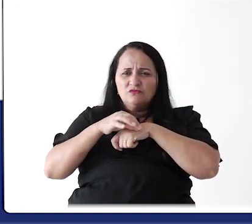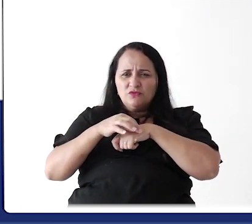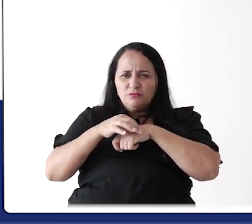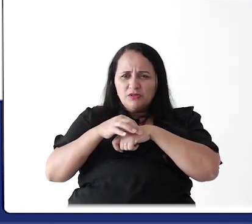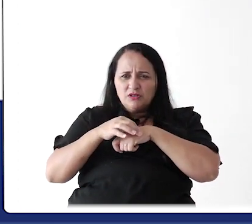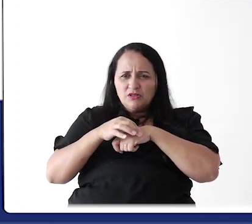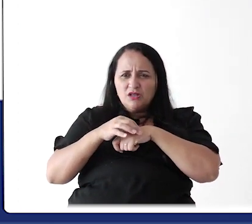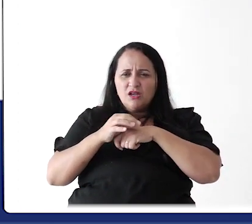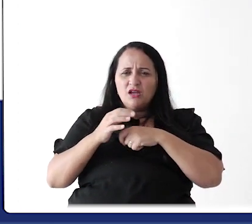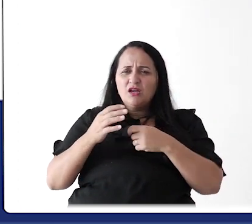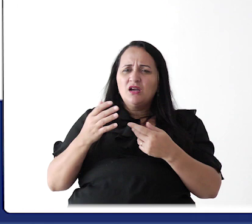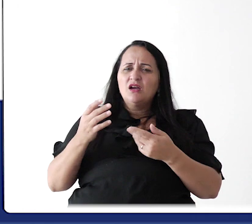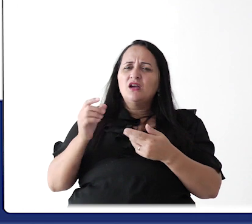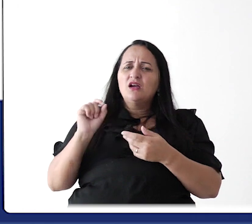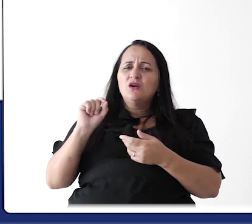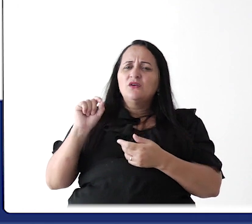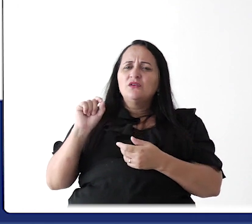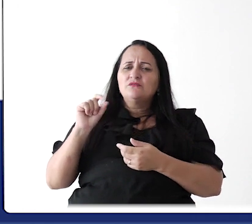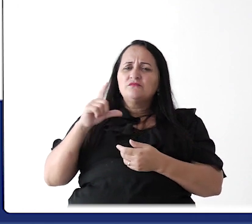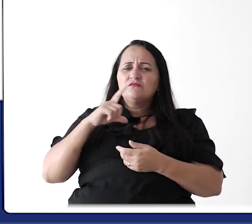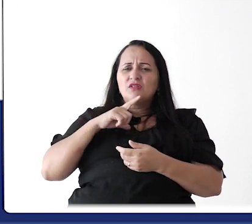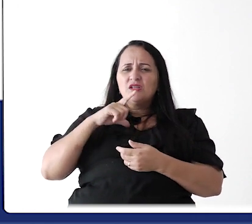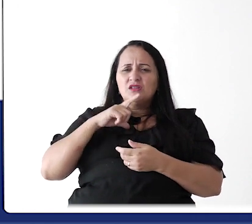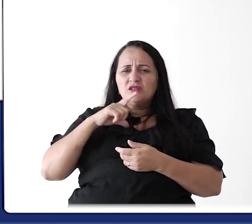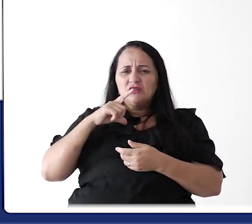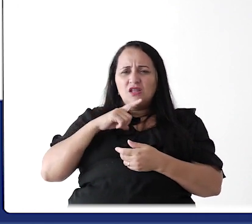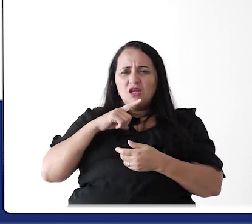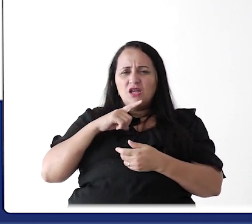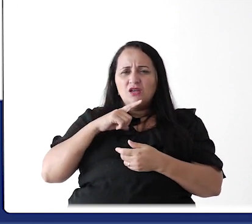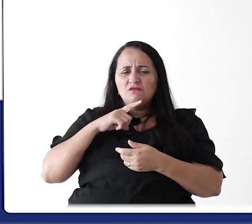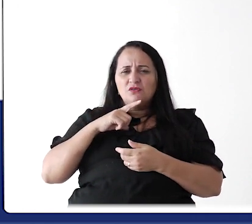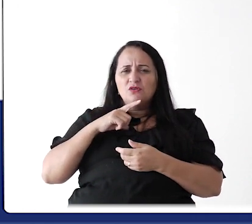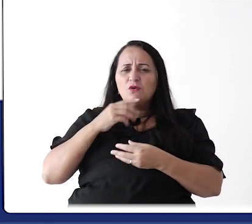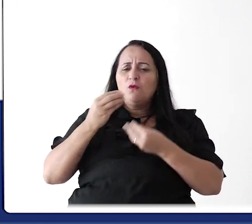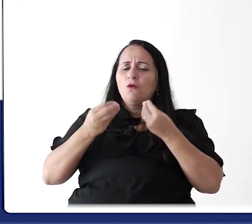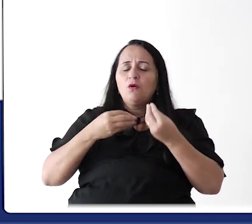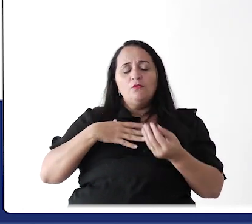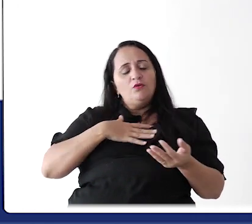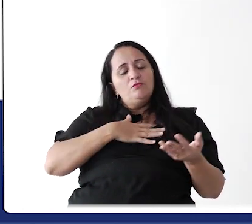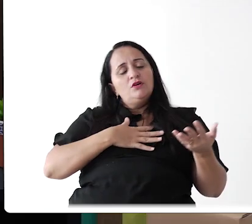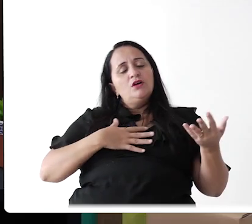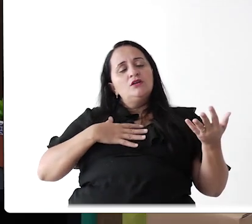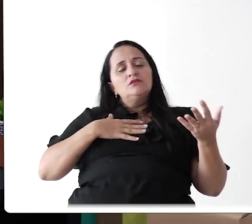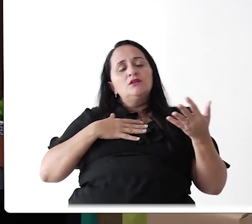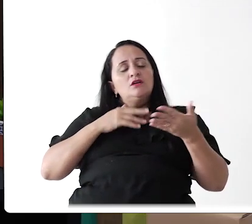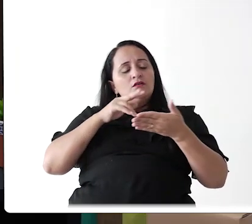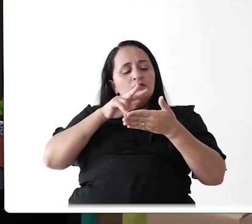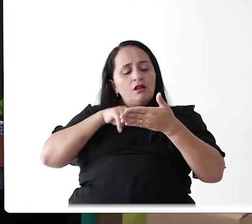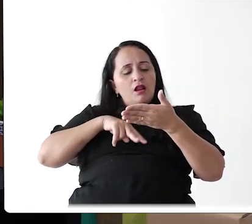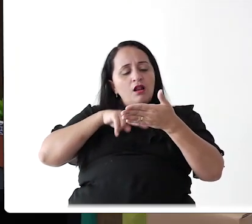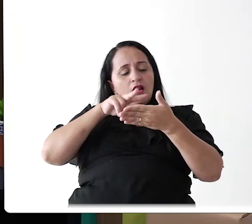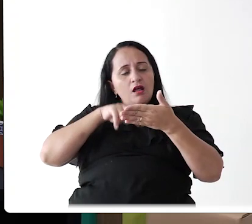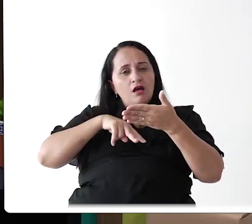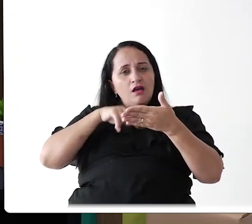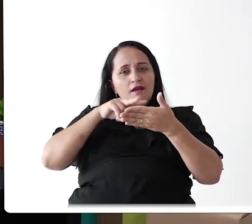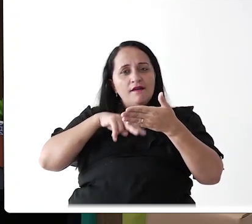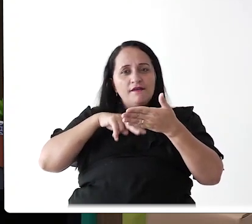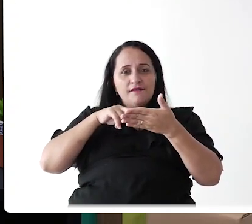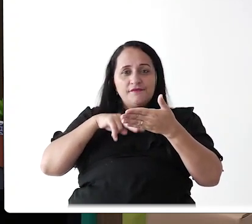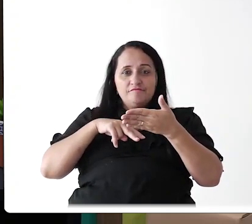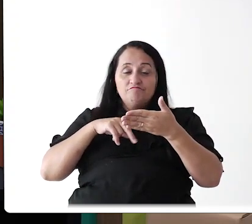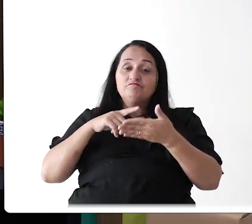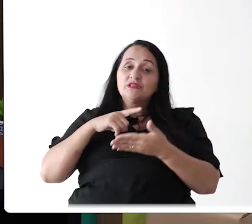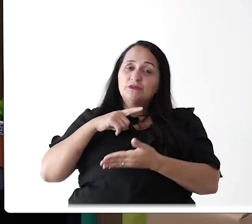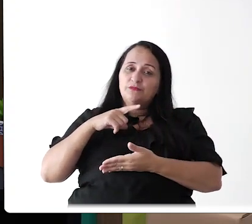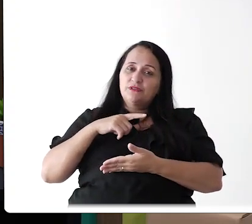ele passou a ter o prazer, né, de se debruçar sobre a leitura. Então, nós temos dois fatos.